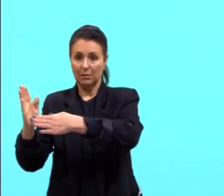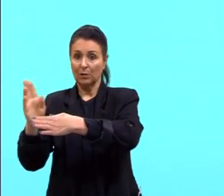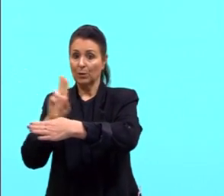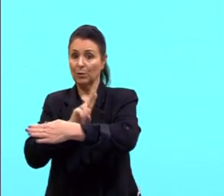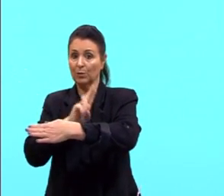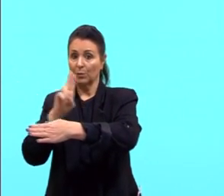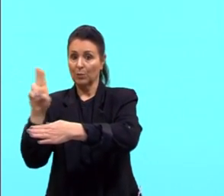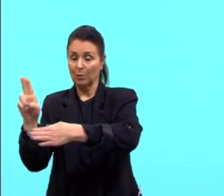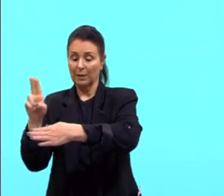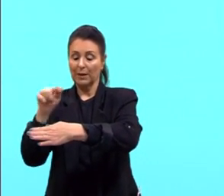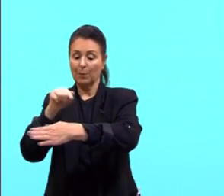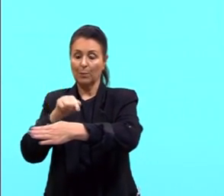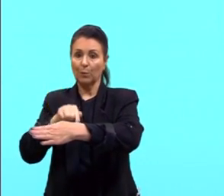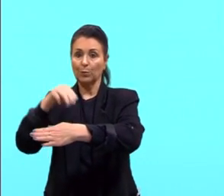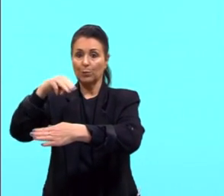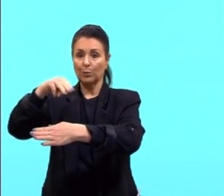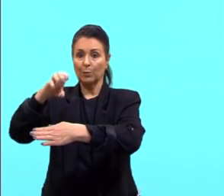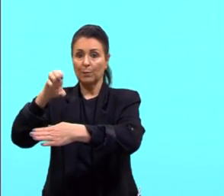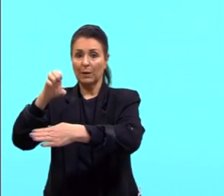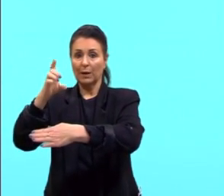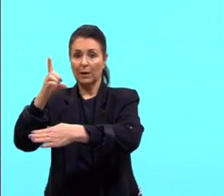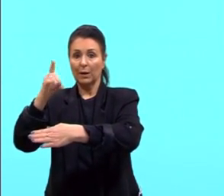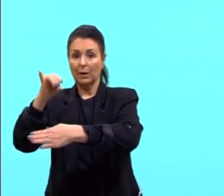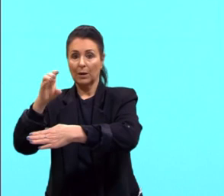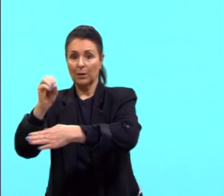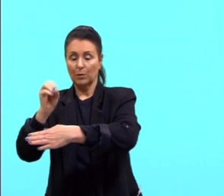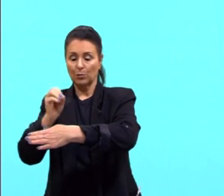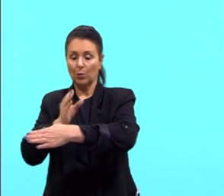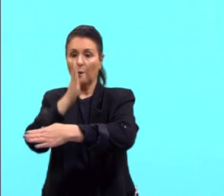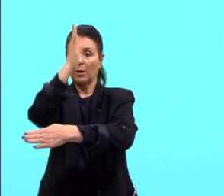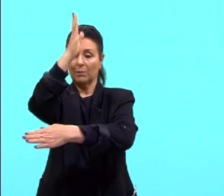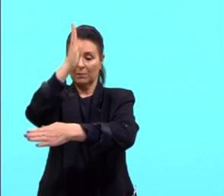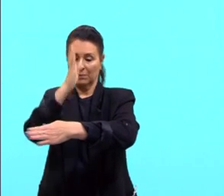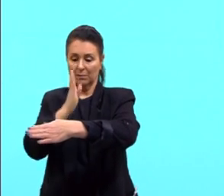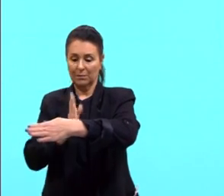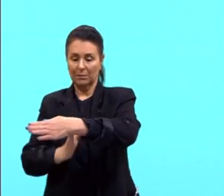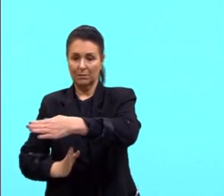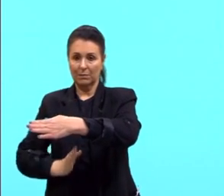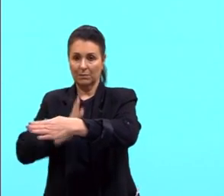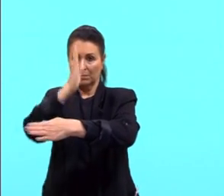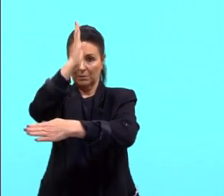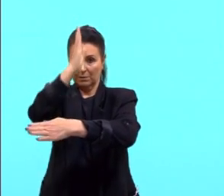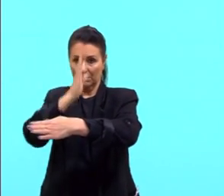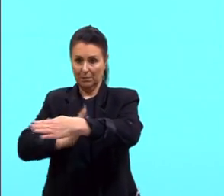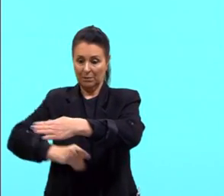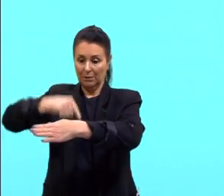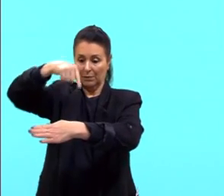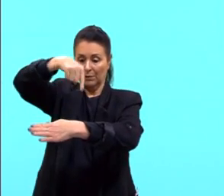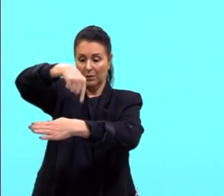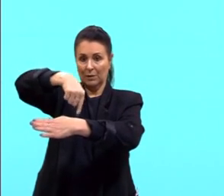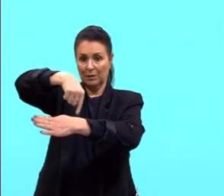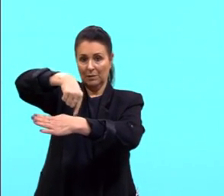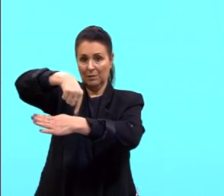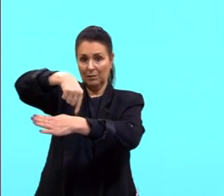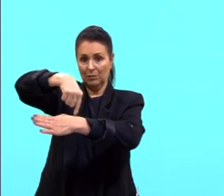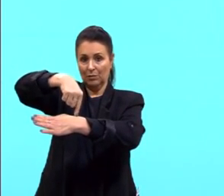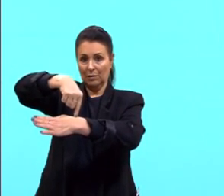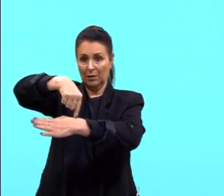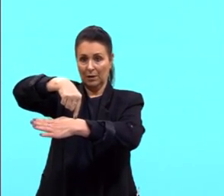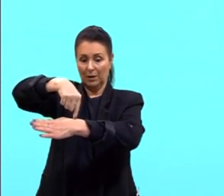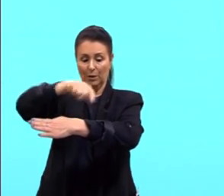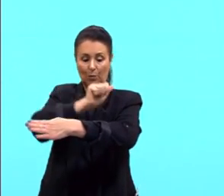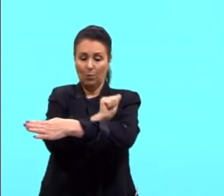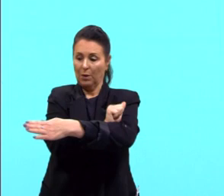chamamos de ponto médio ao traçarmos uma reta que seja perpendicular ao